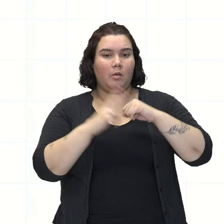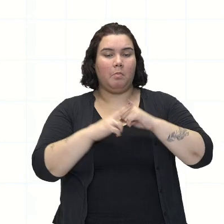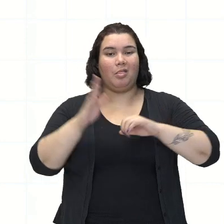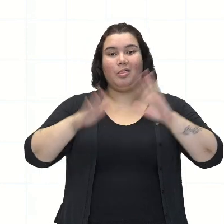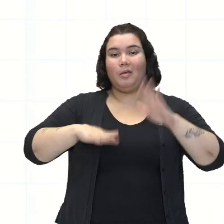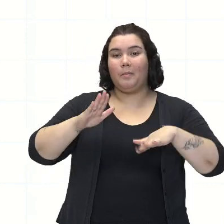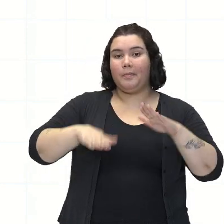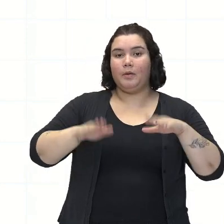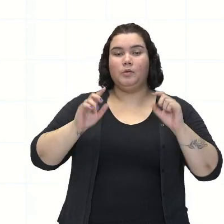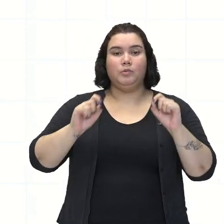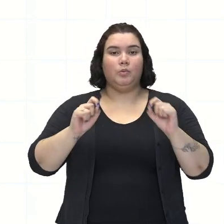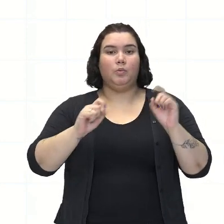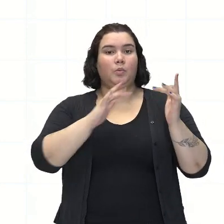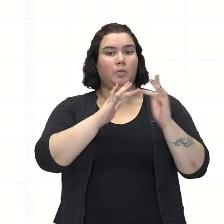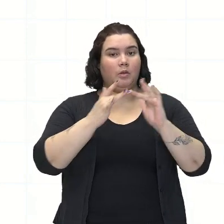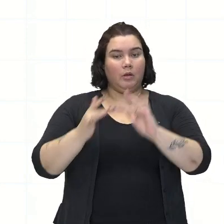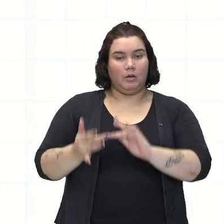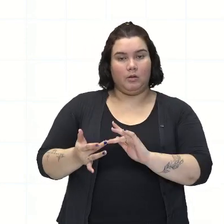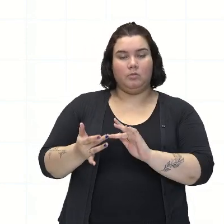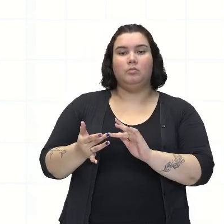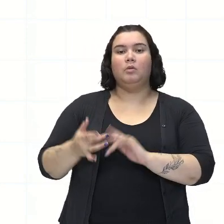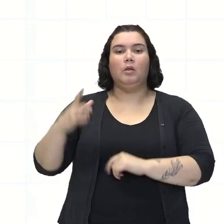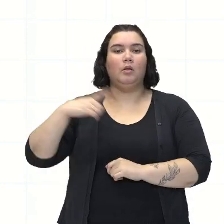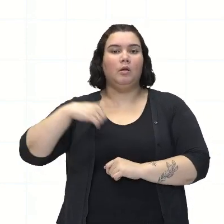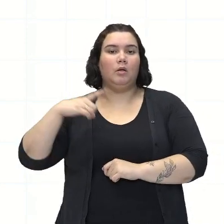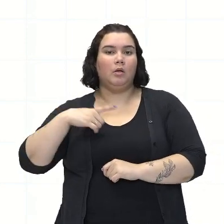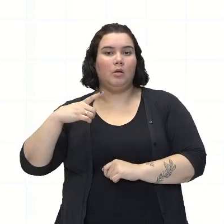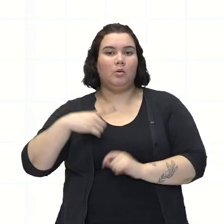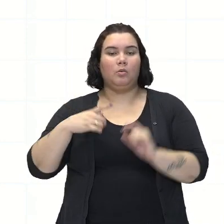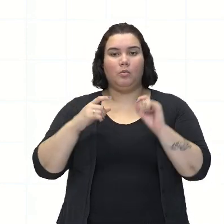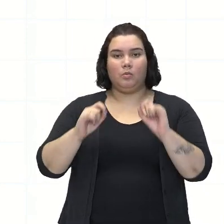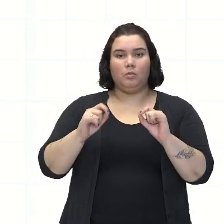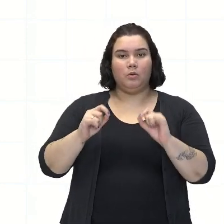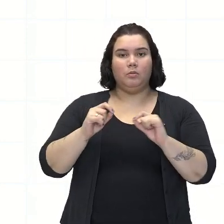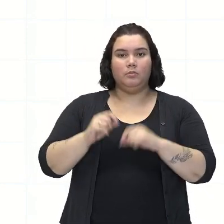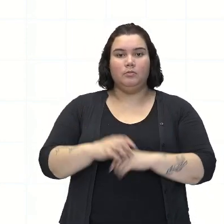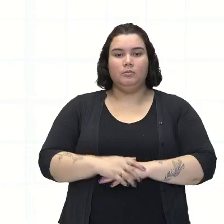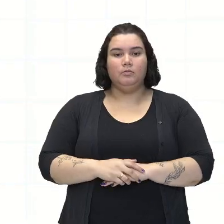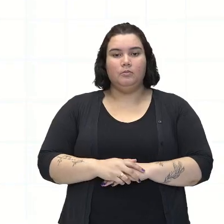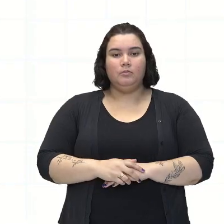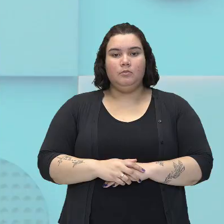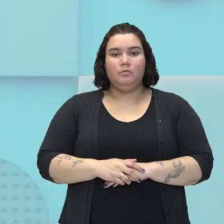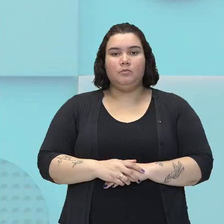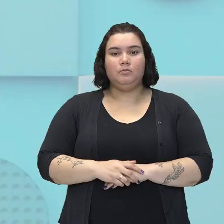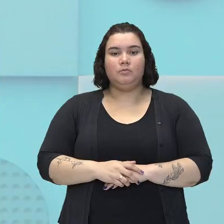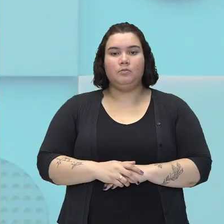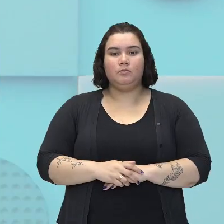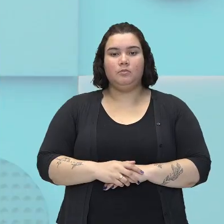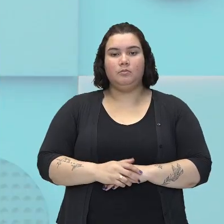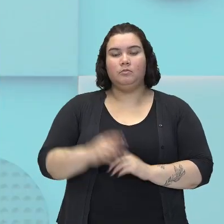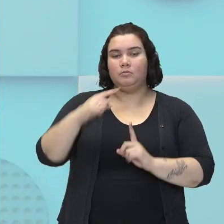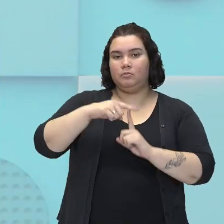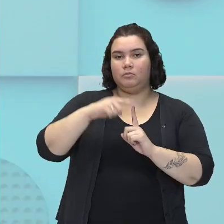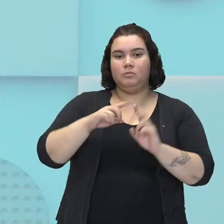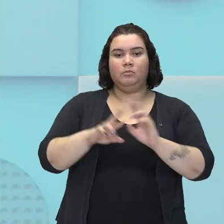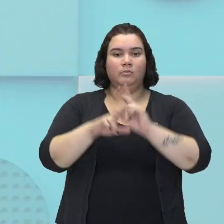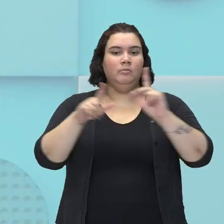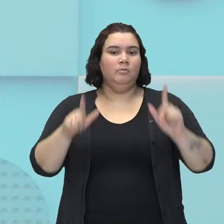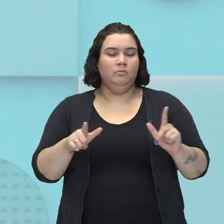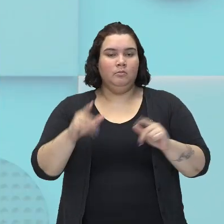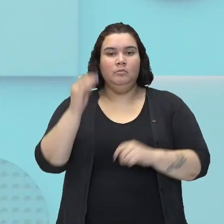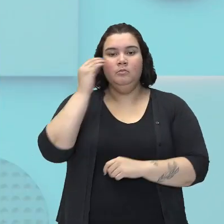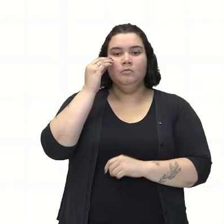dependendo do contexto, vai ter essa transitividade diferenciada. Vamos ver